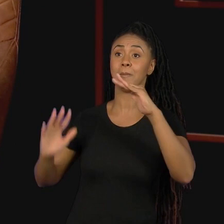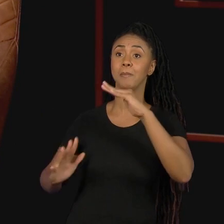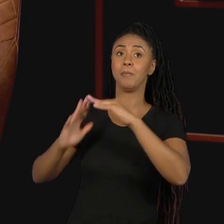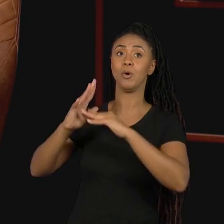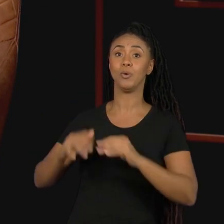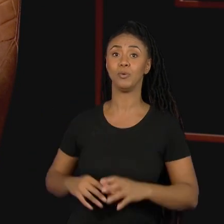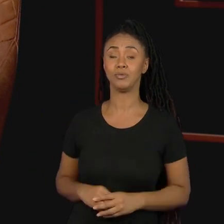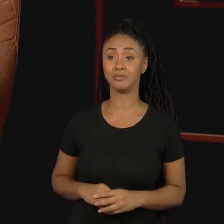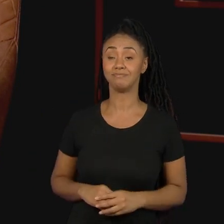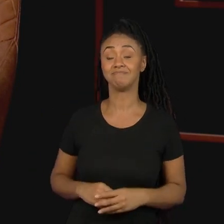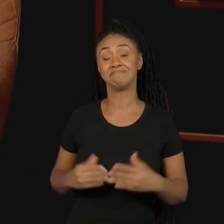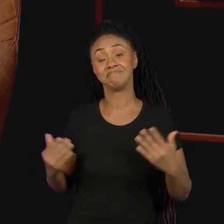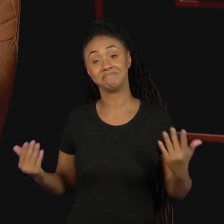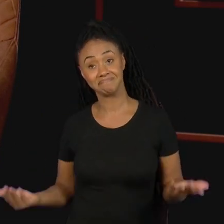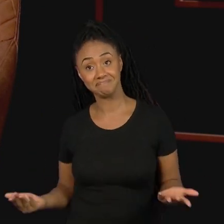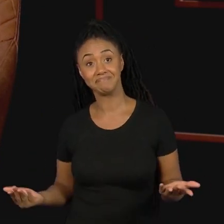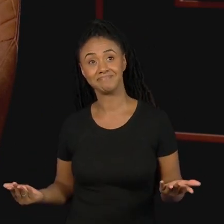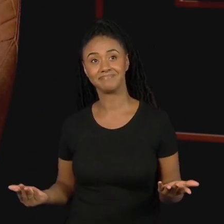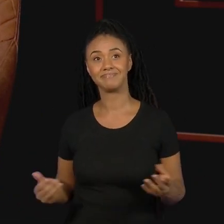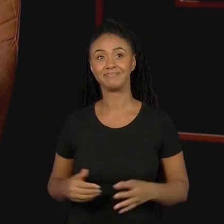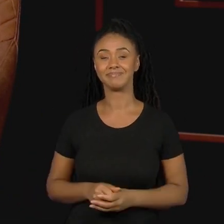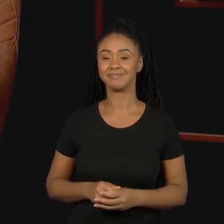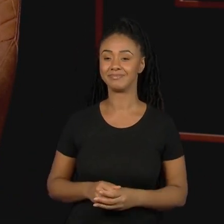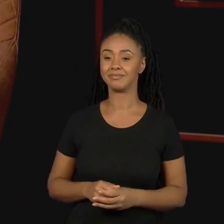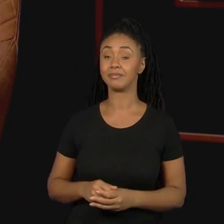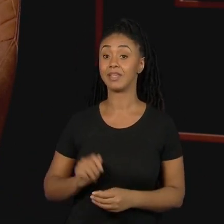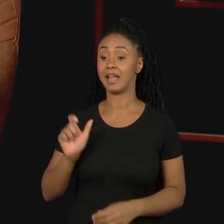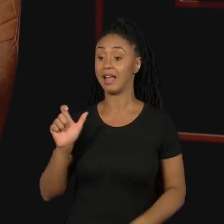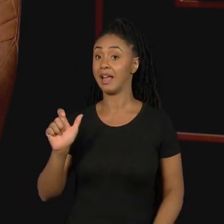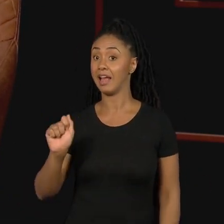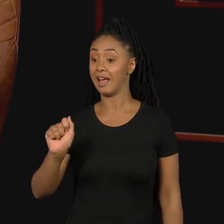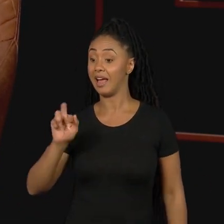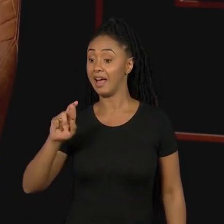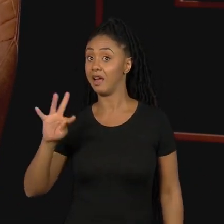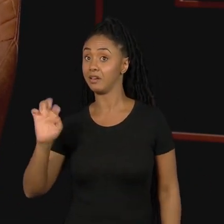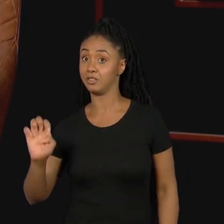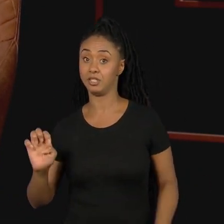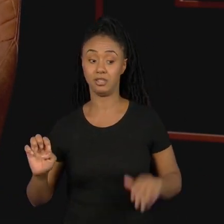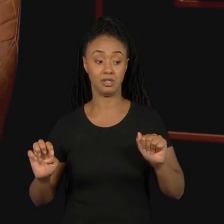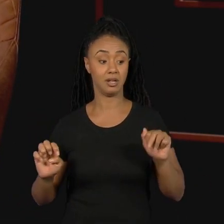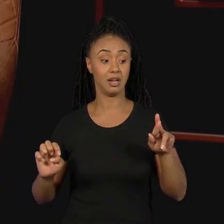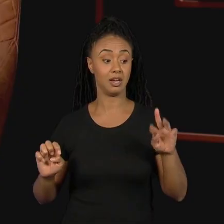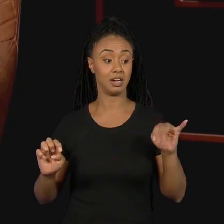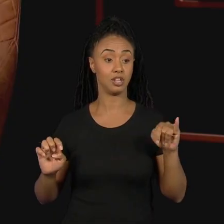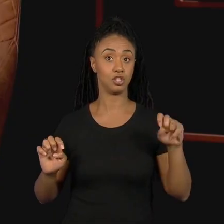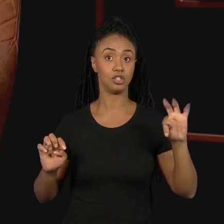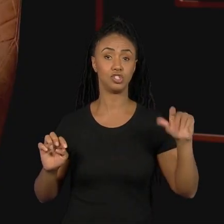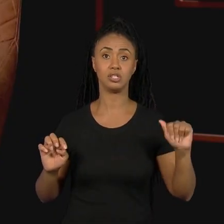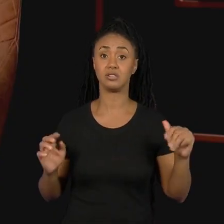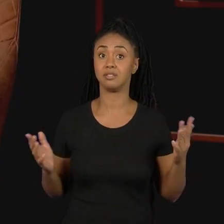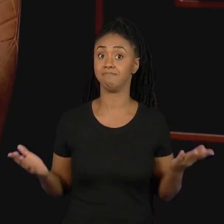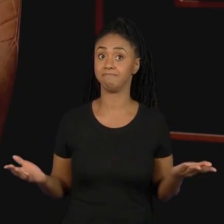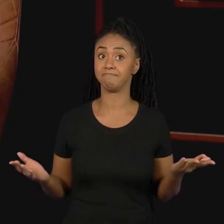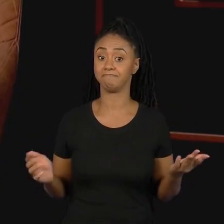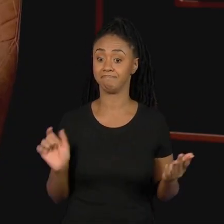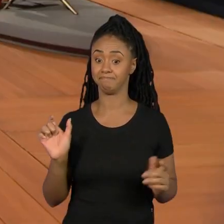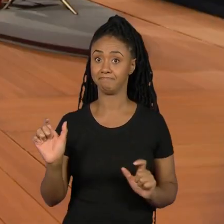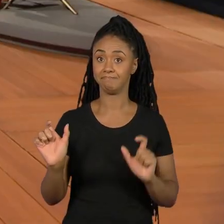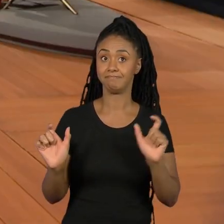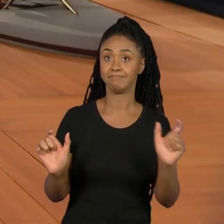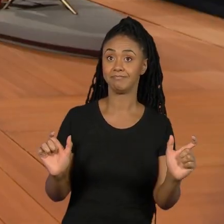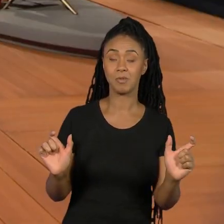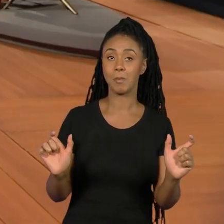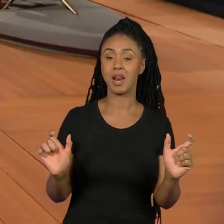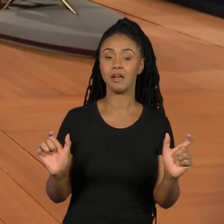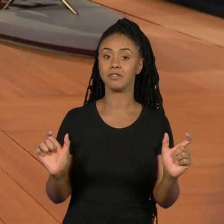lugar. Essas 2 palavrinhas, arte e artista, não têm 600 anos. Foram inventadas para permitir que alguns estivessem fora da